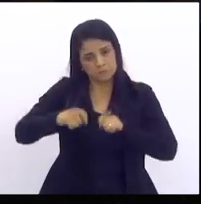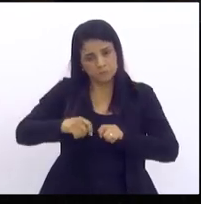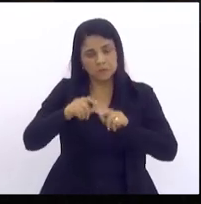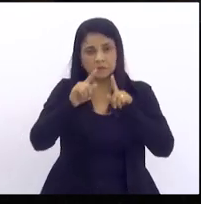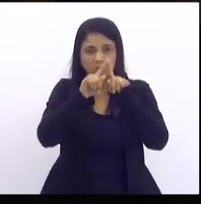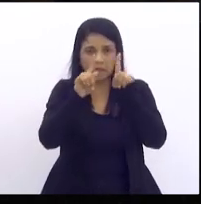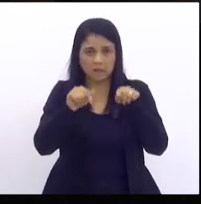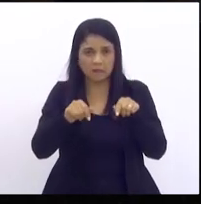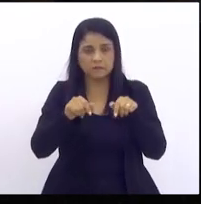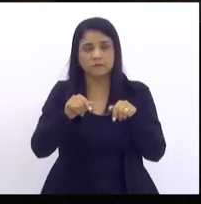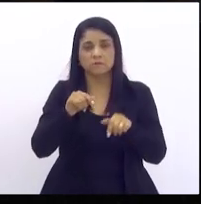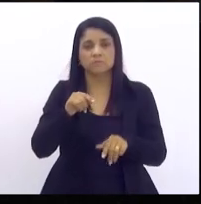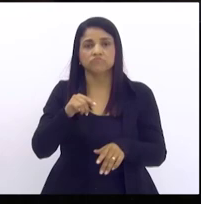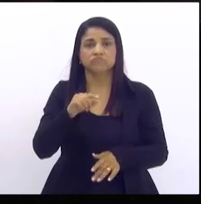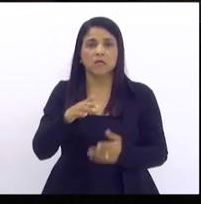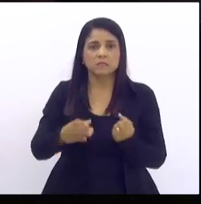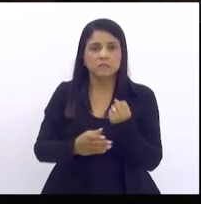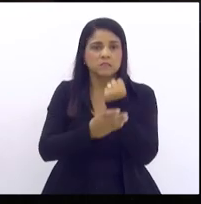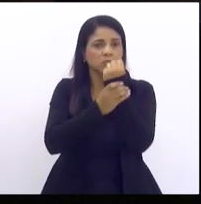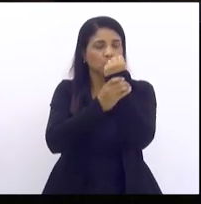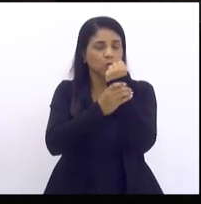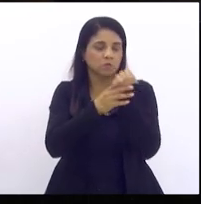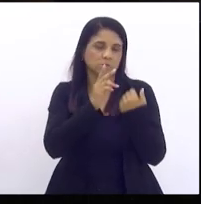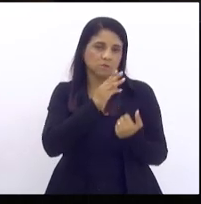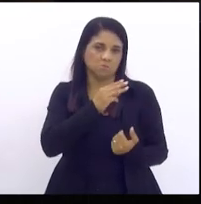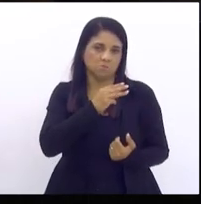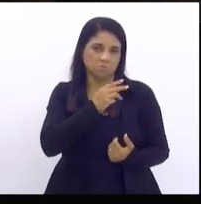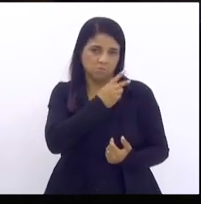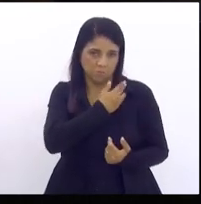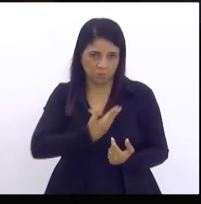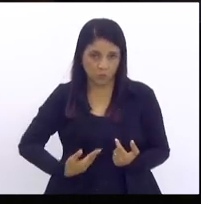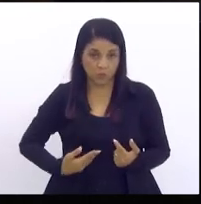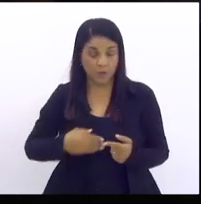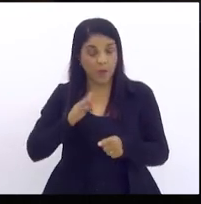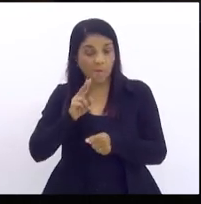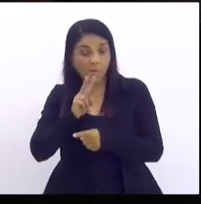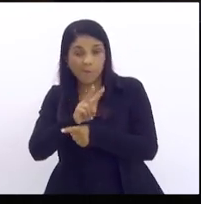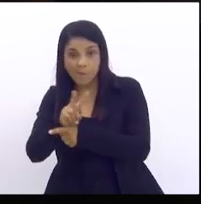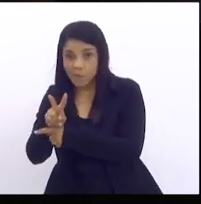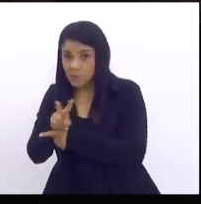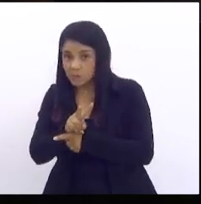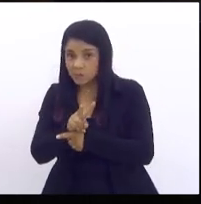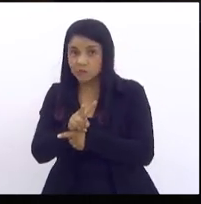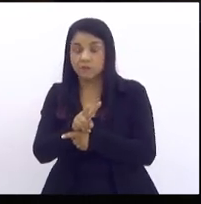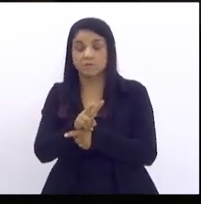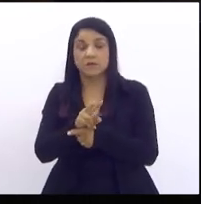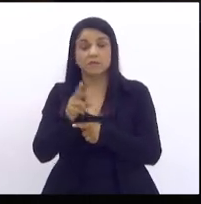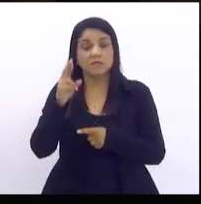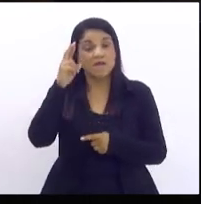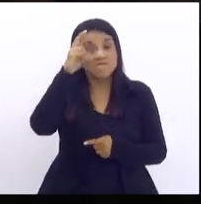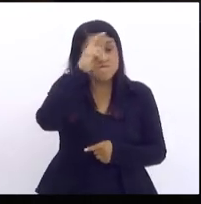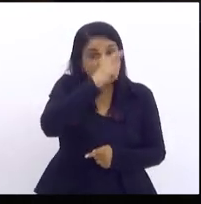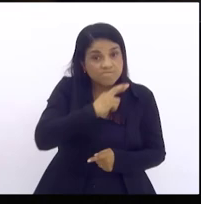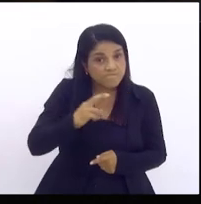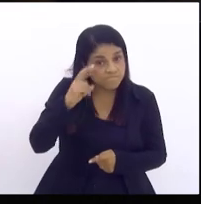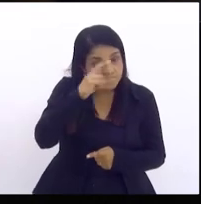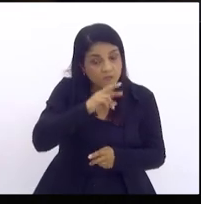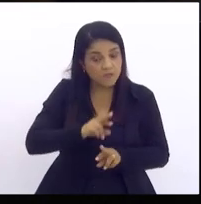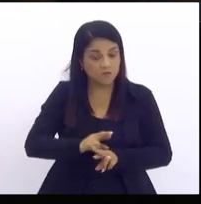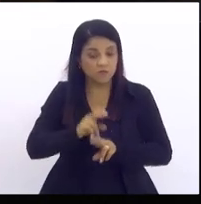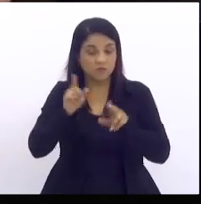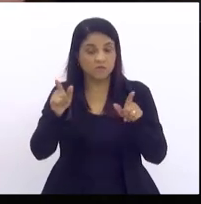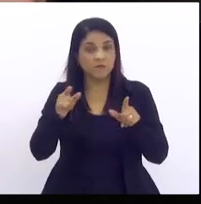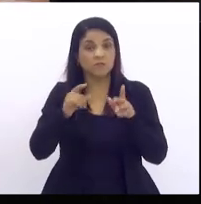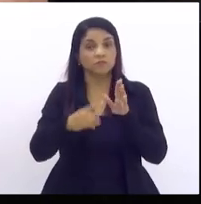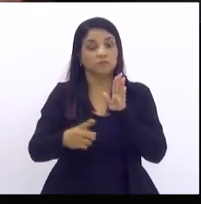dar somente a proteção, mas a inspeção veicular cabia ao agente do DETRAN. E o